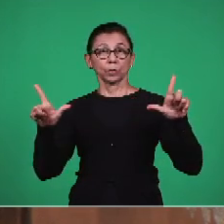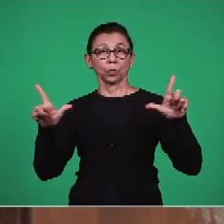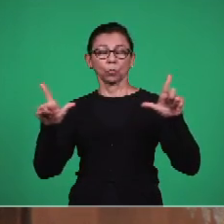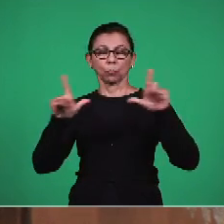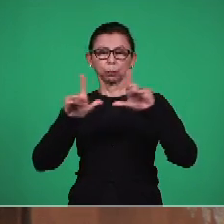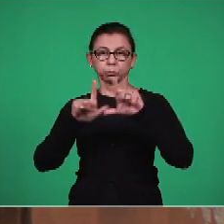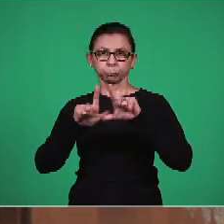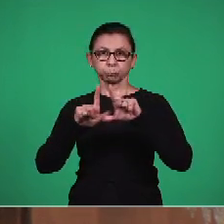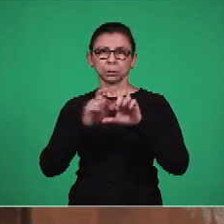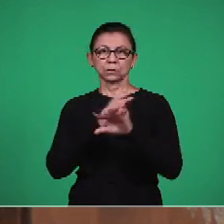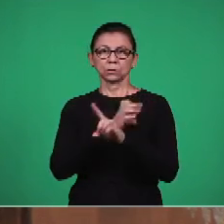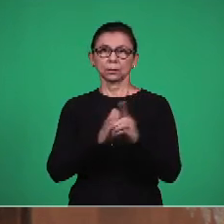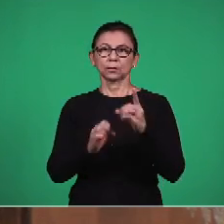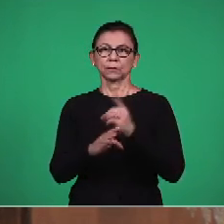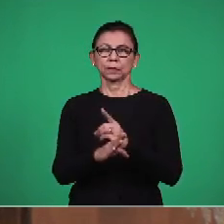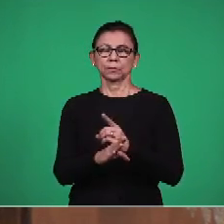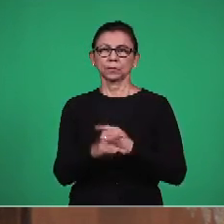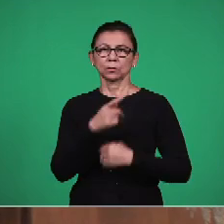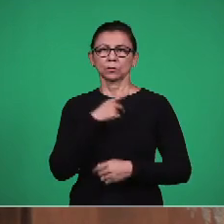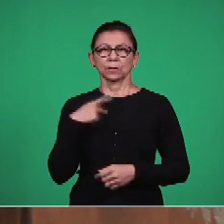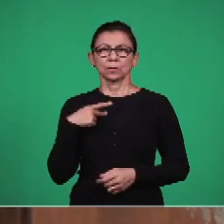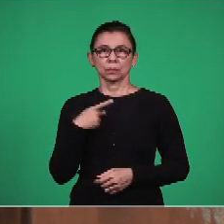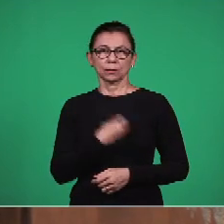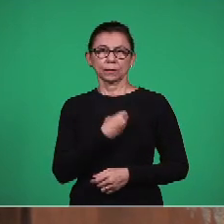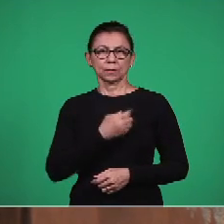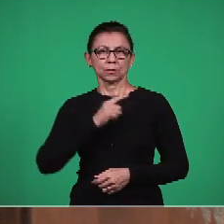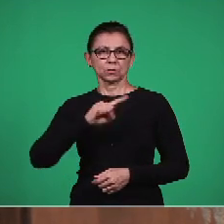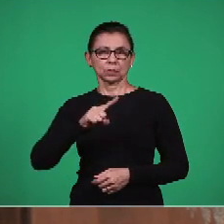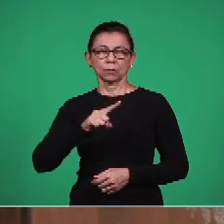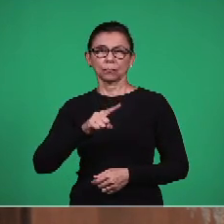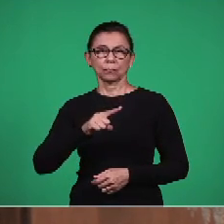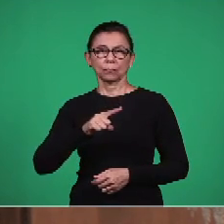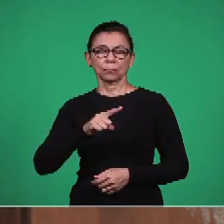vai orientar que seja aberto